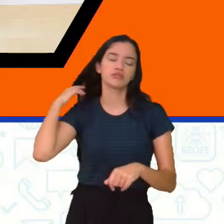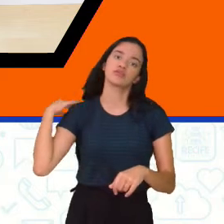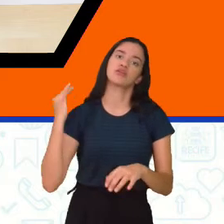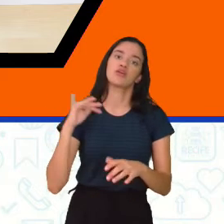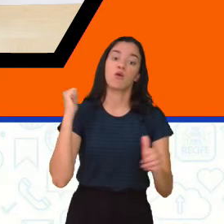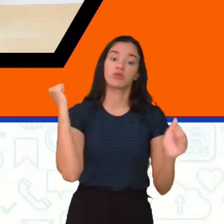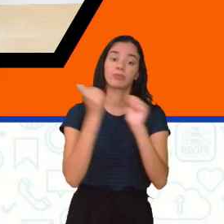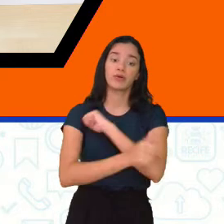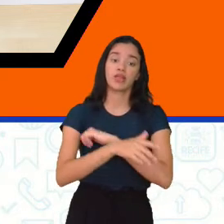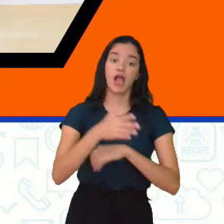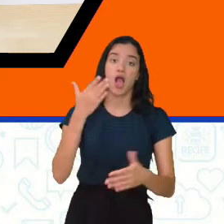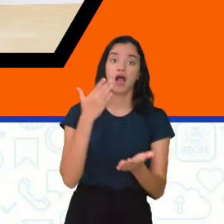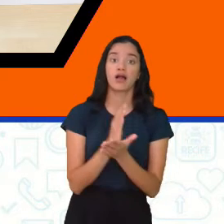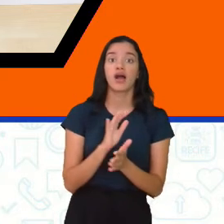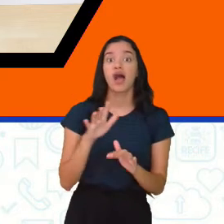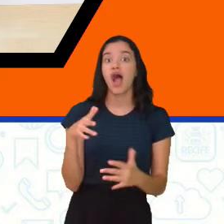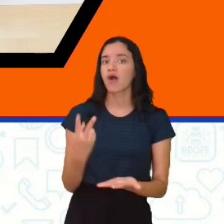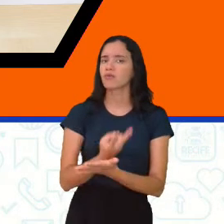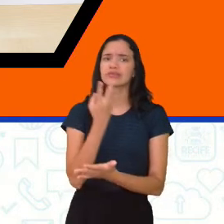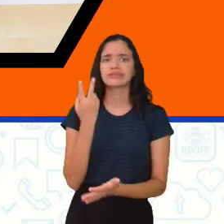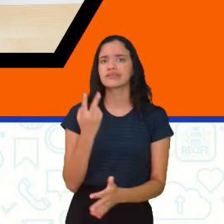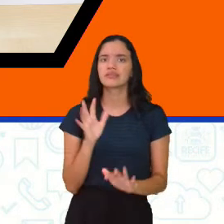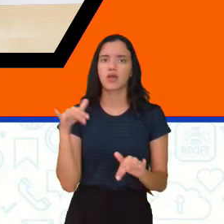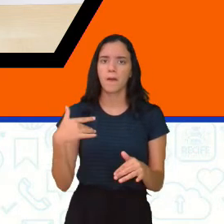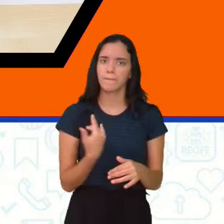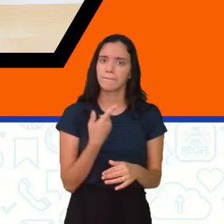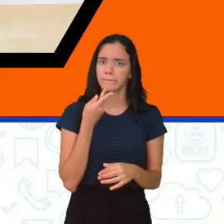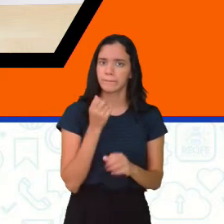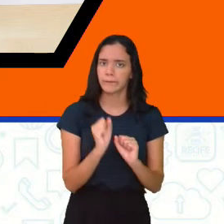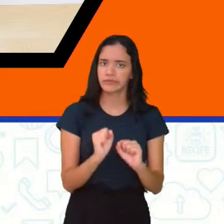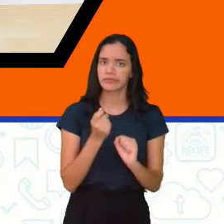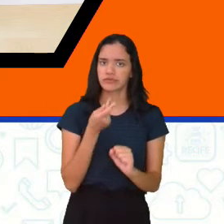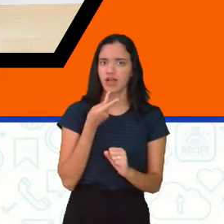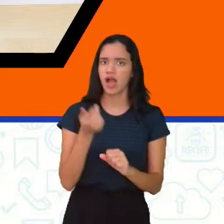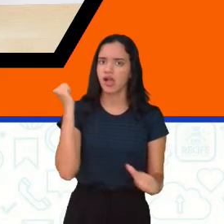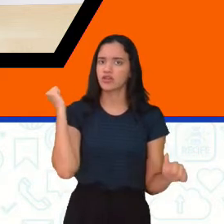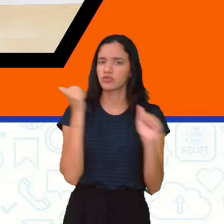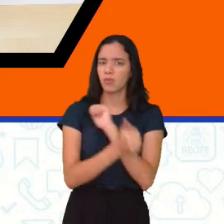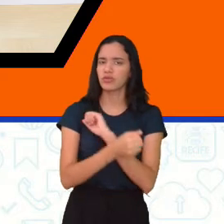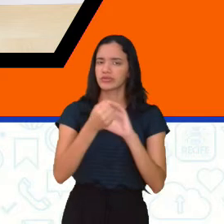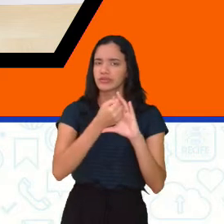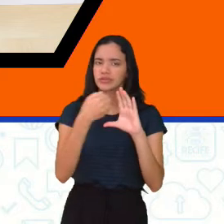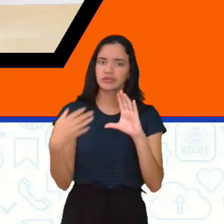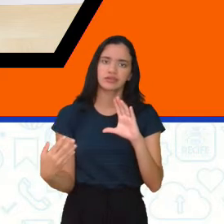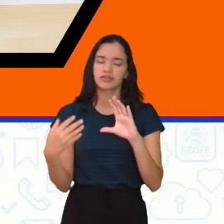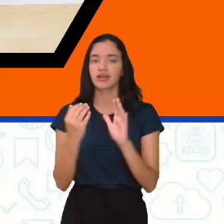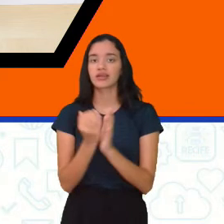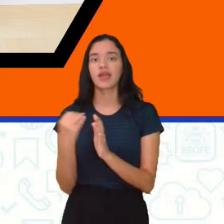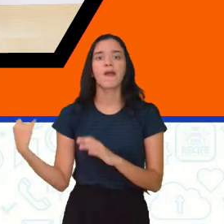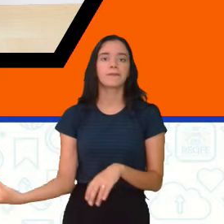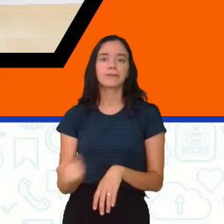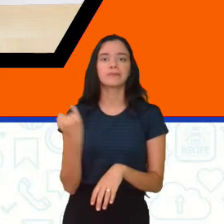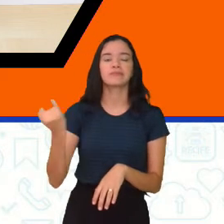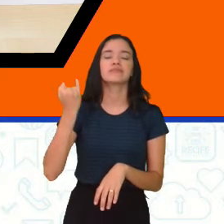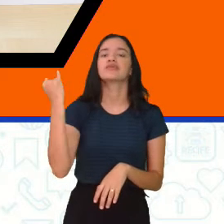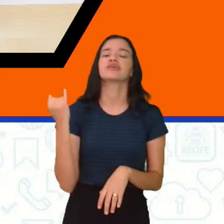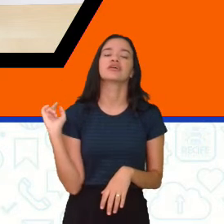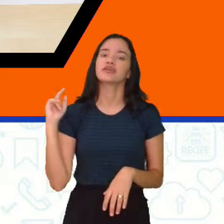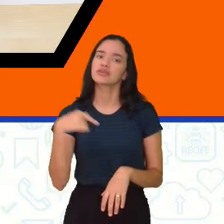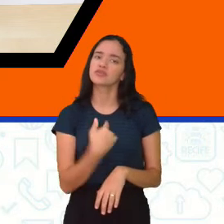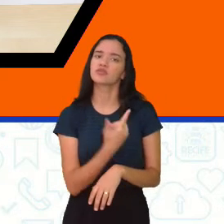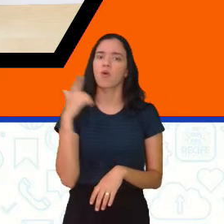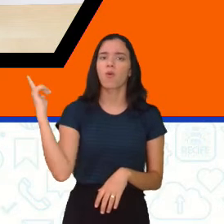uma modalidade acontecendo, eu posso dizer que é um esporte? E aí vem essa característica que é muito importante e que a